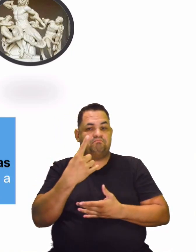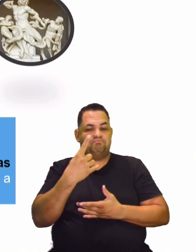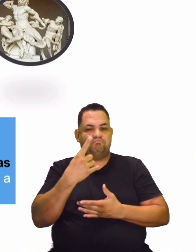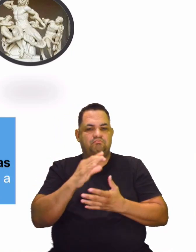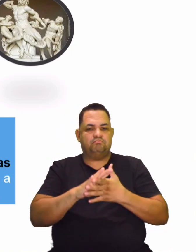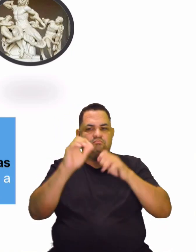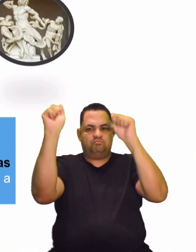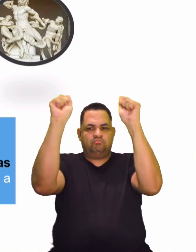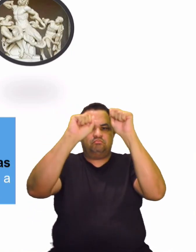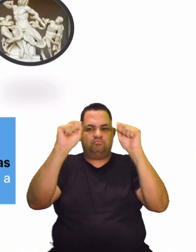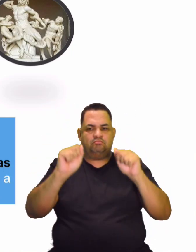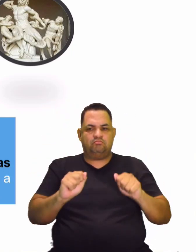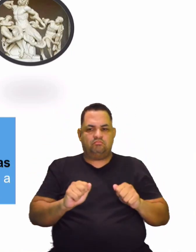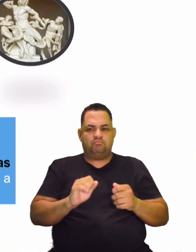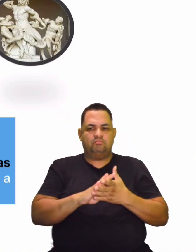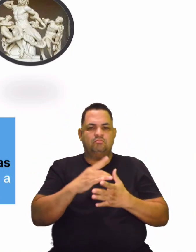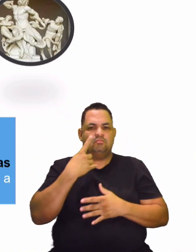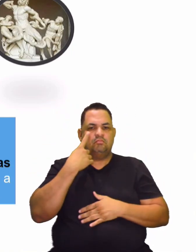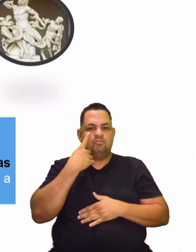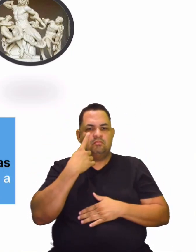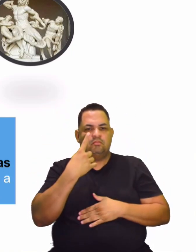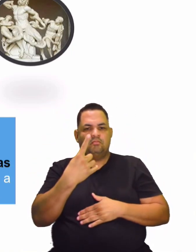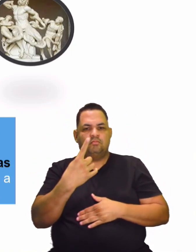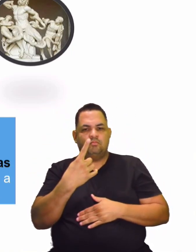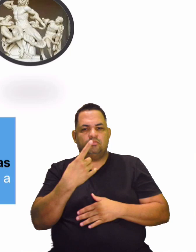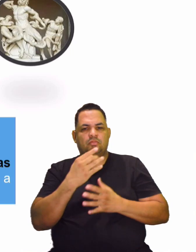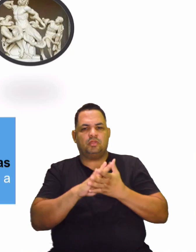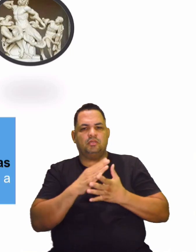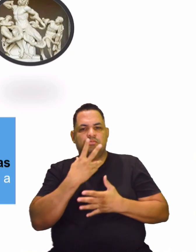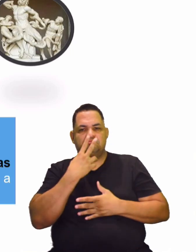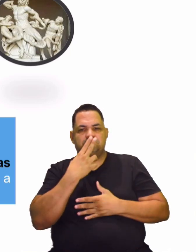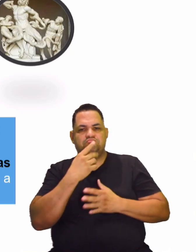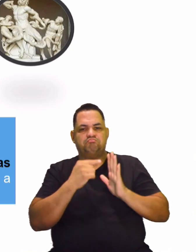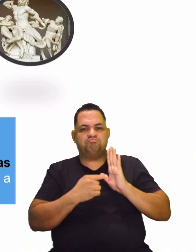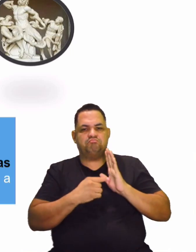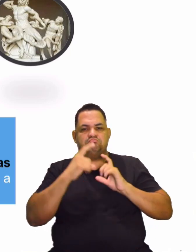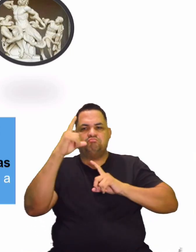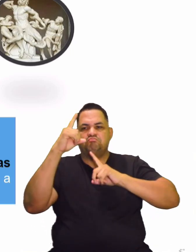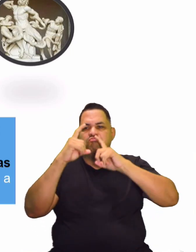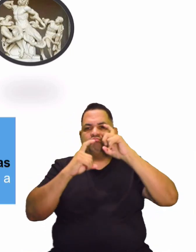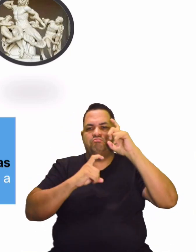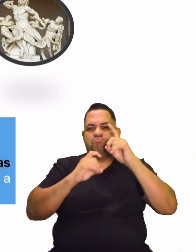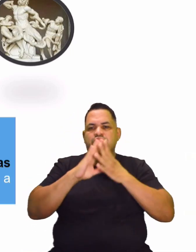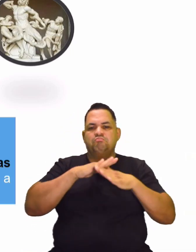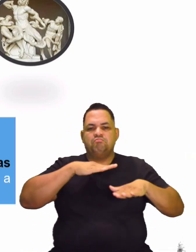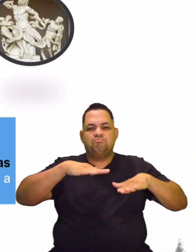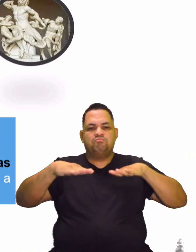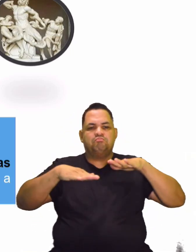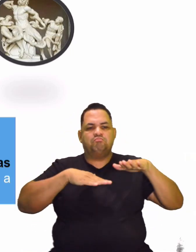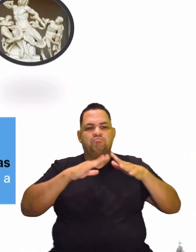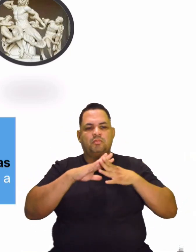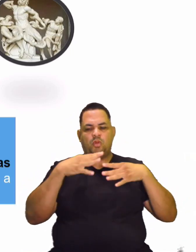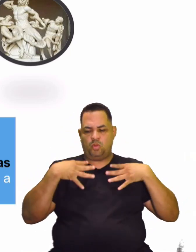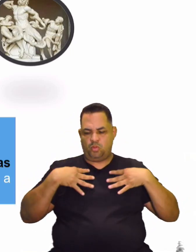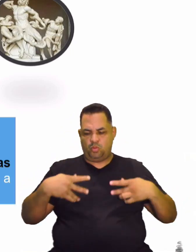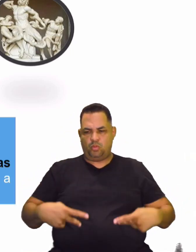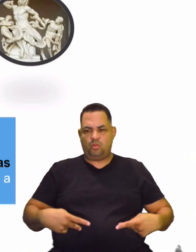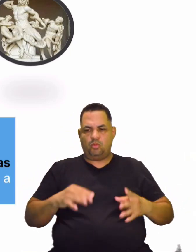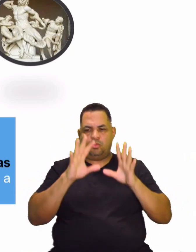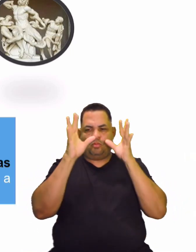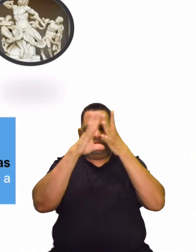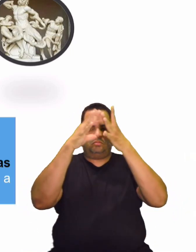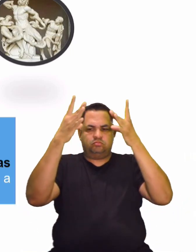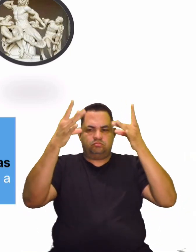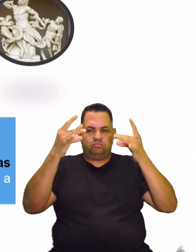esculturas aqui, ó. Olha o quanto eles expressavam, né? Movimentos dos corpos, detalhes aí,